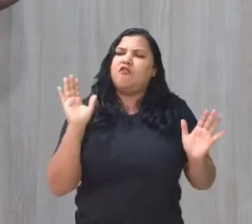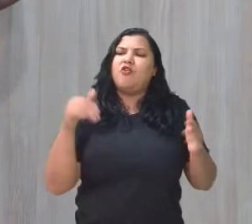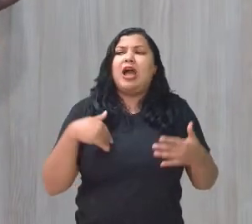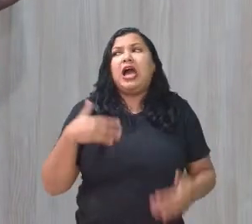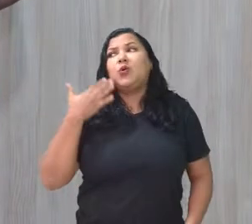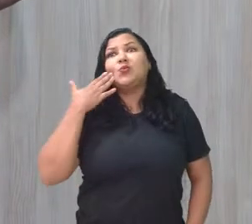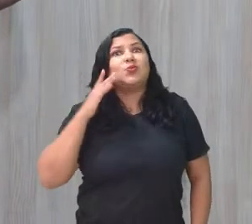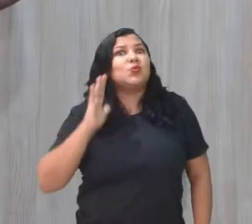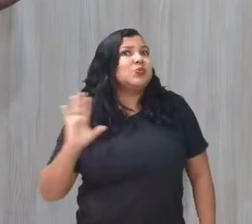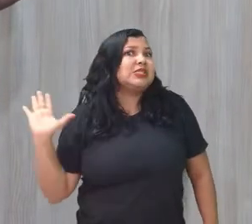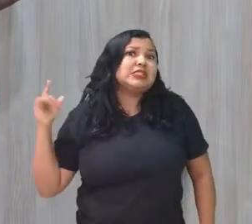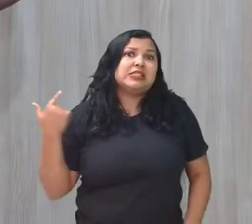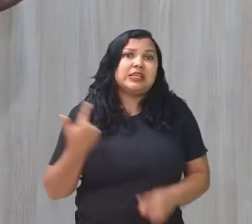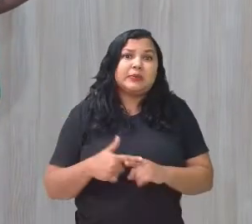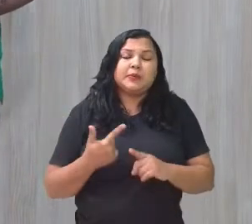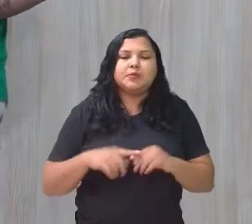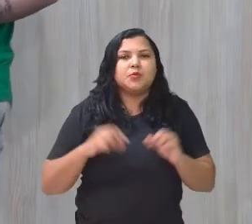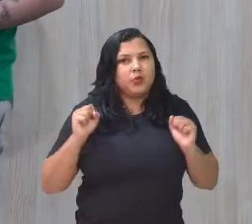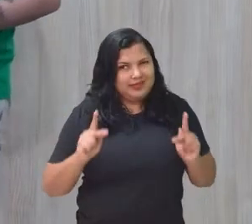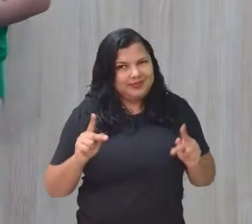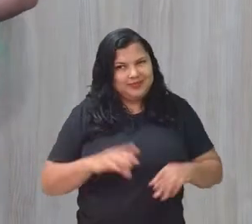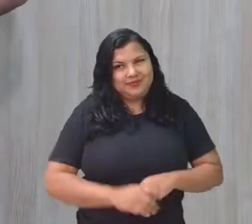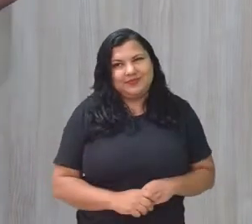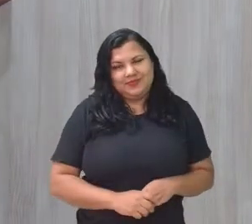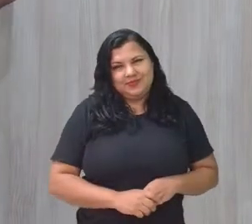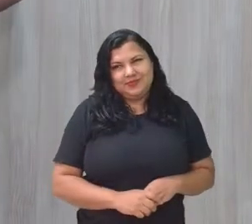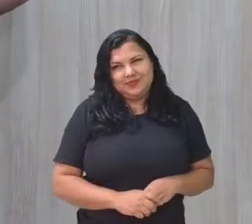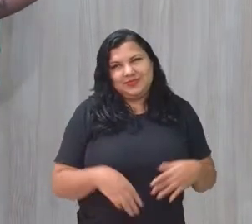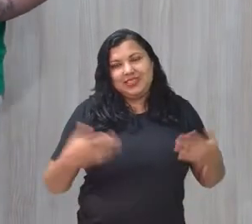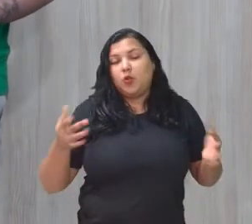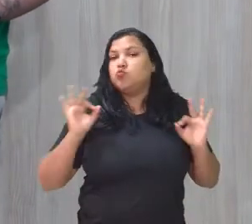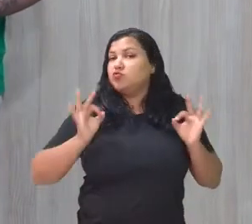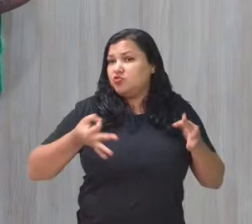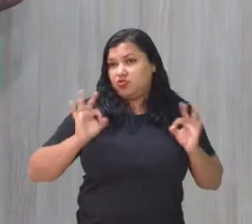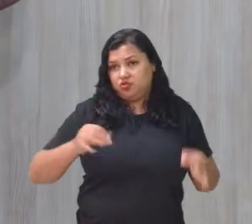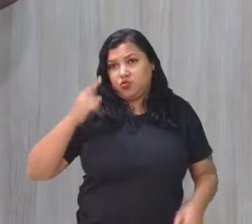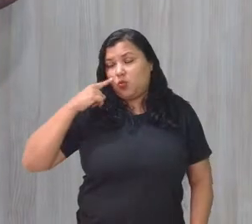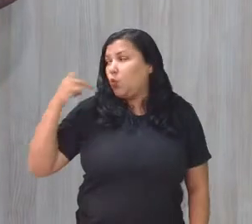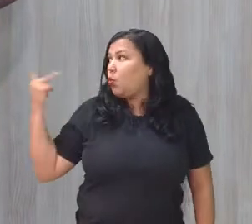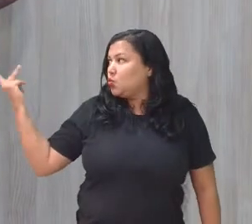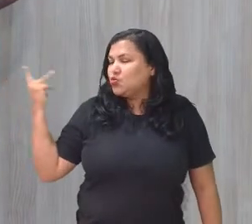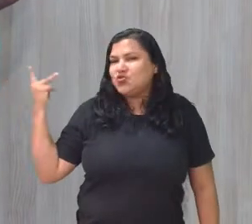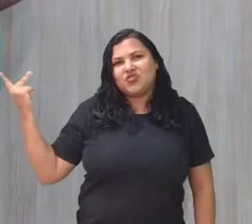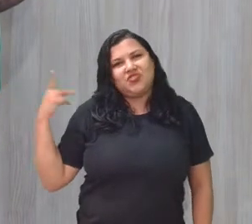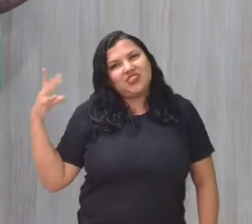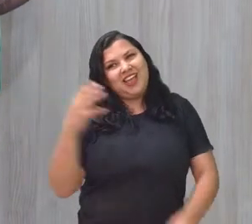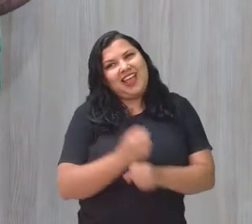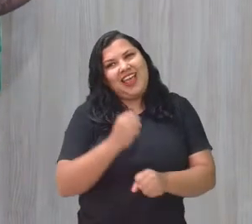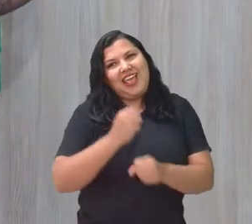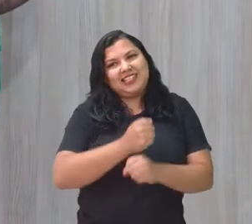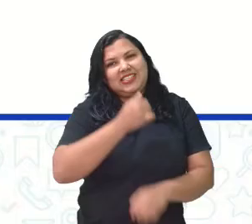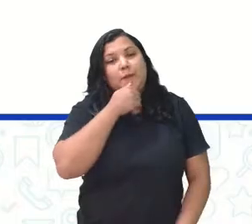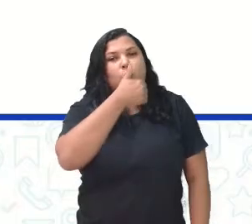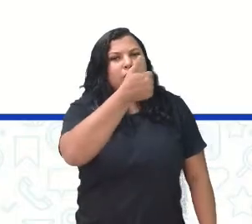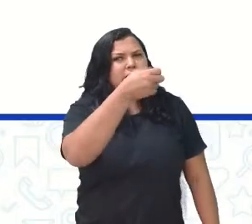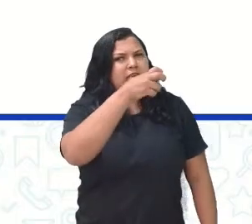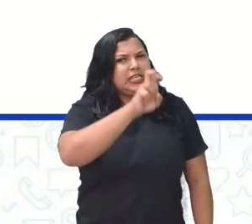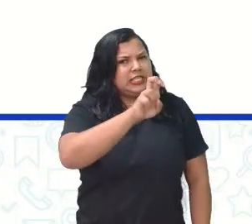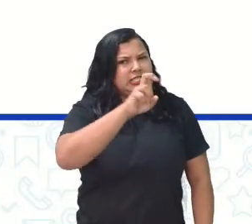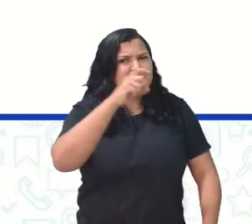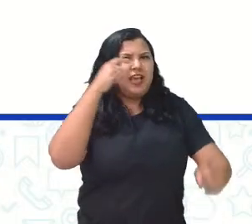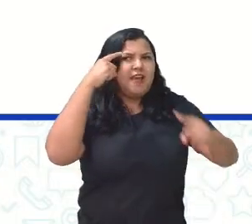eu não sei o porquê, tá certo? Então veja, de fato é assim que eles faziam. Eles pegavam aqueles 15